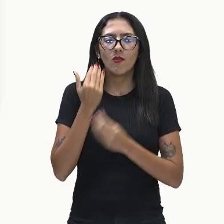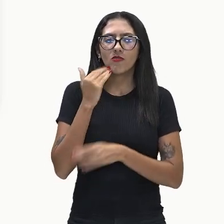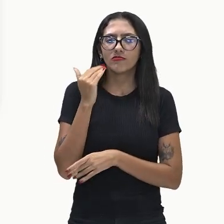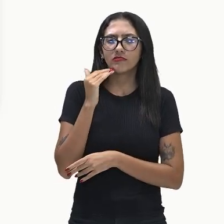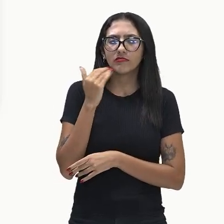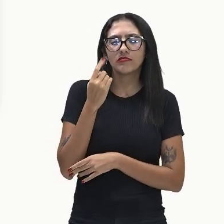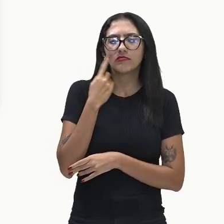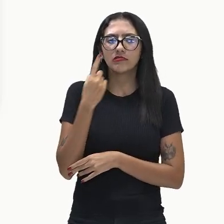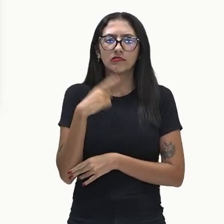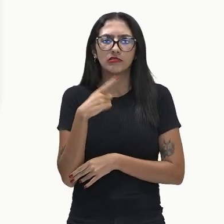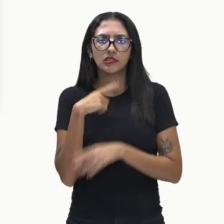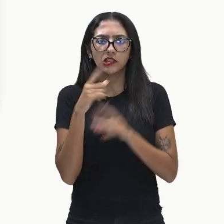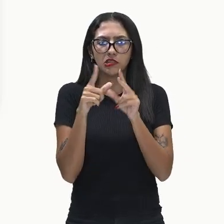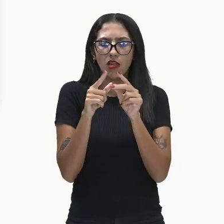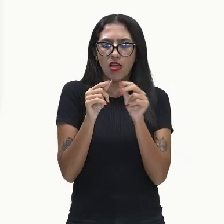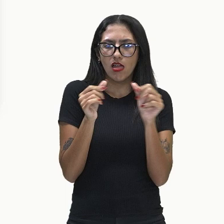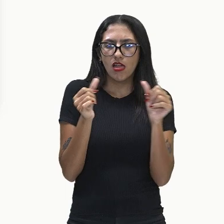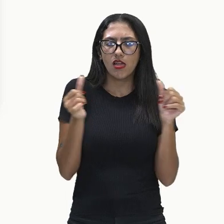está